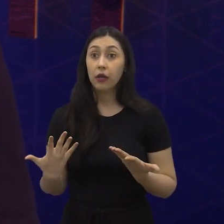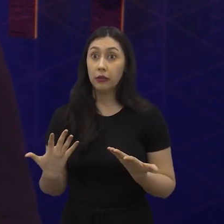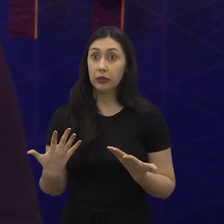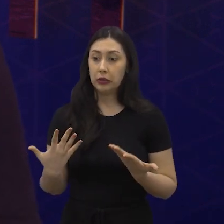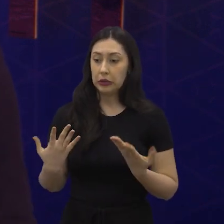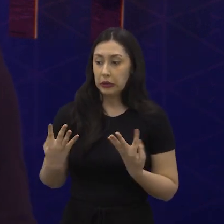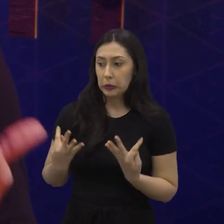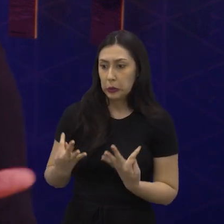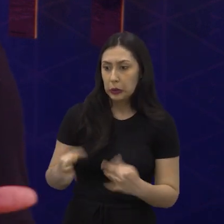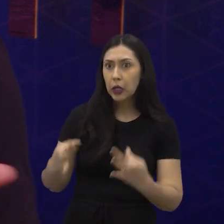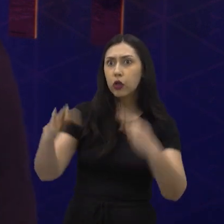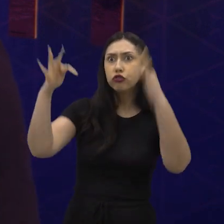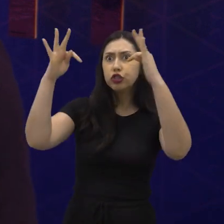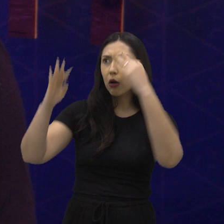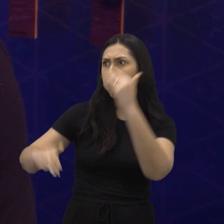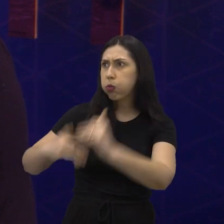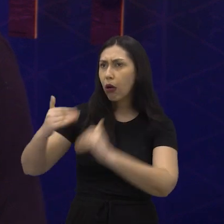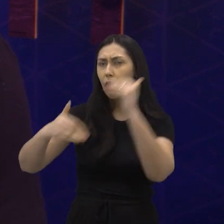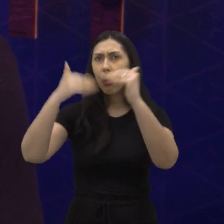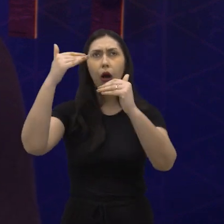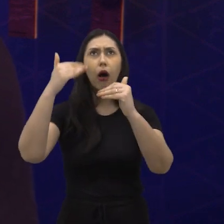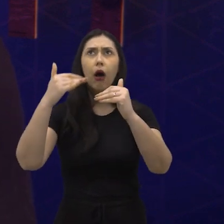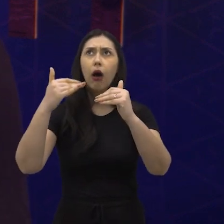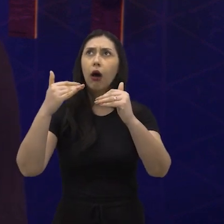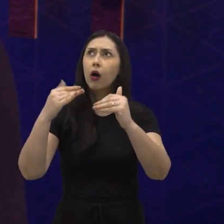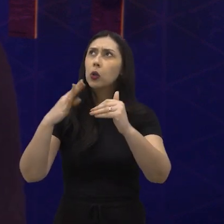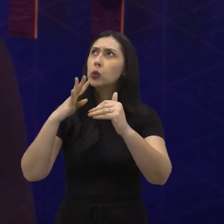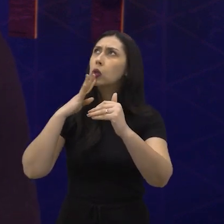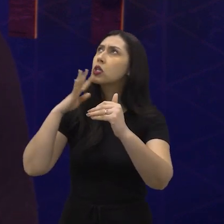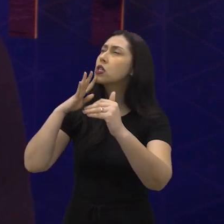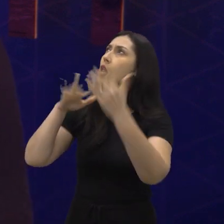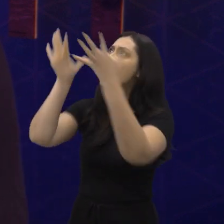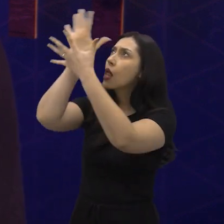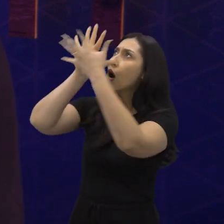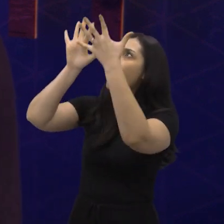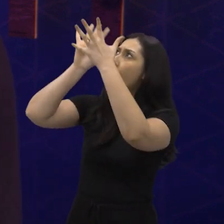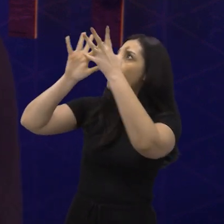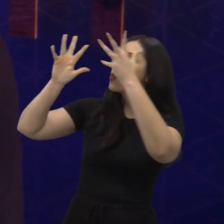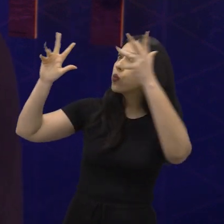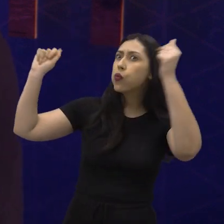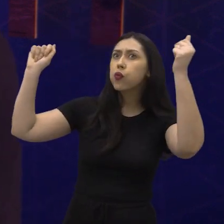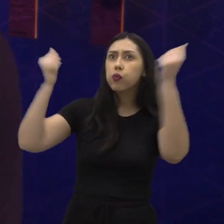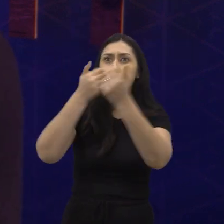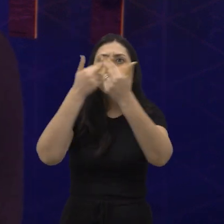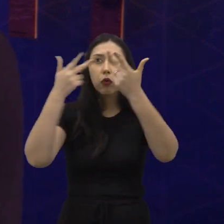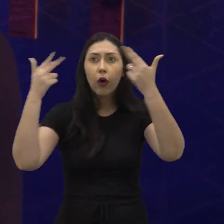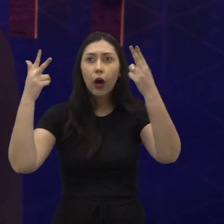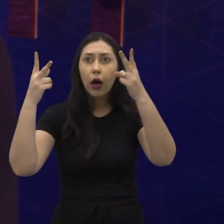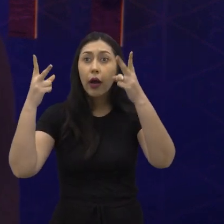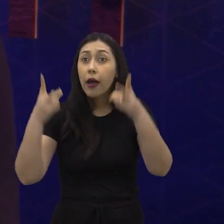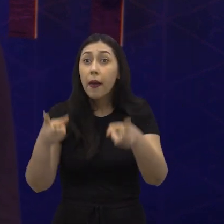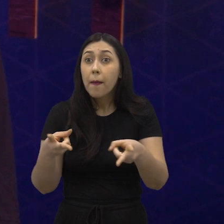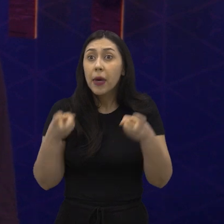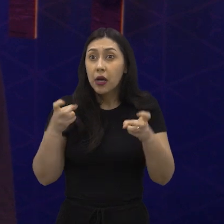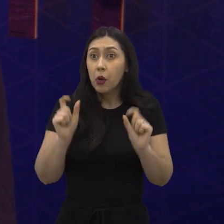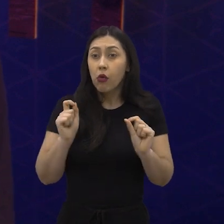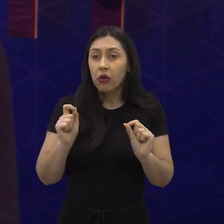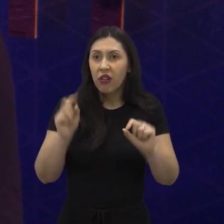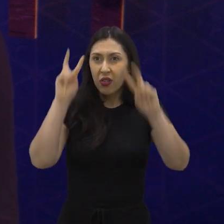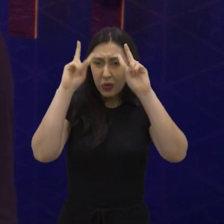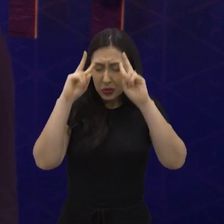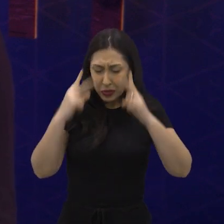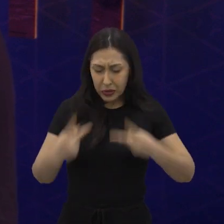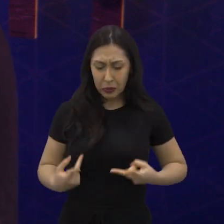a gente começou a saber muito sobre universos, e a gente começou a perceber como o ser humano, a Terra, a gente